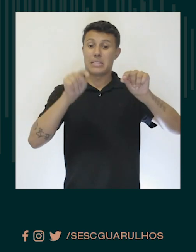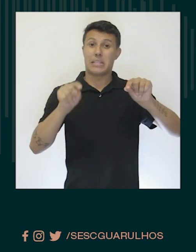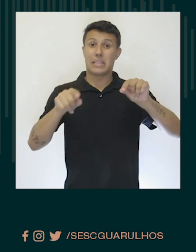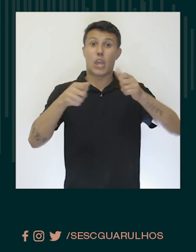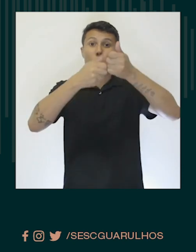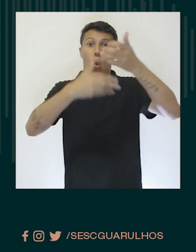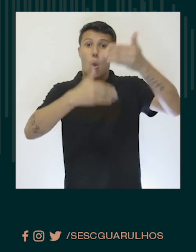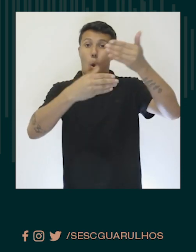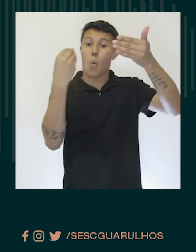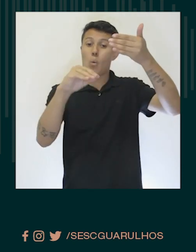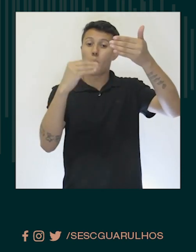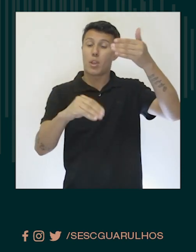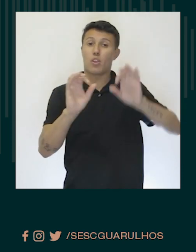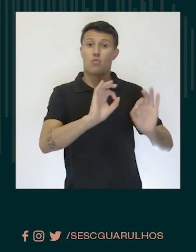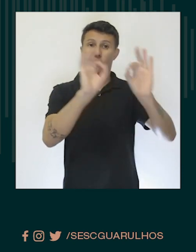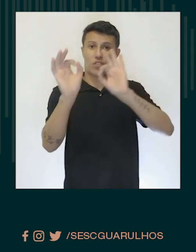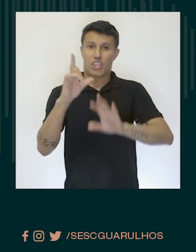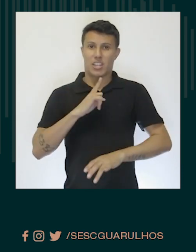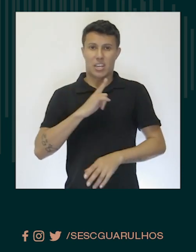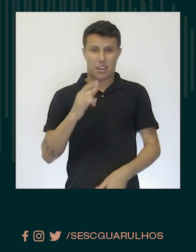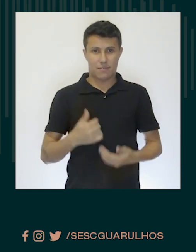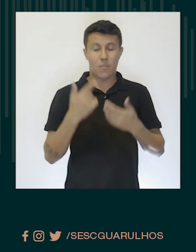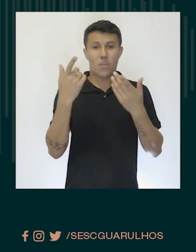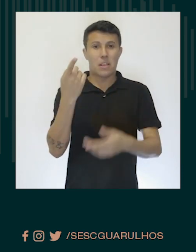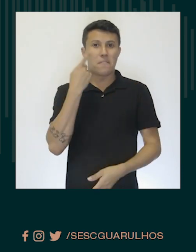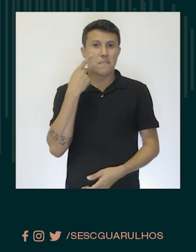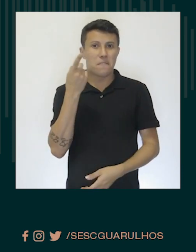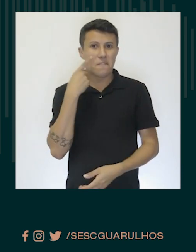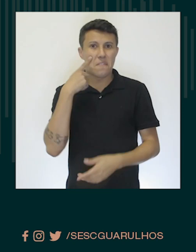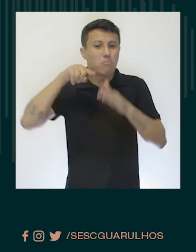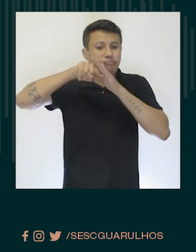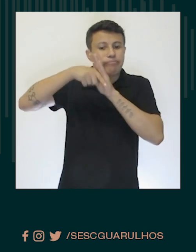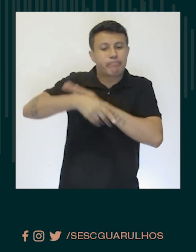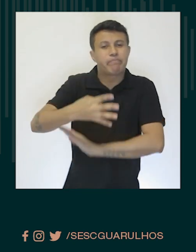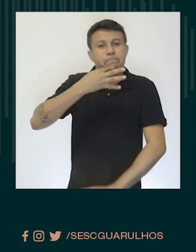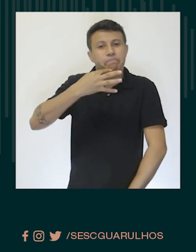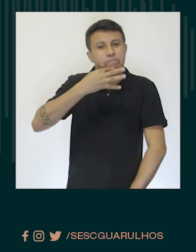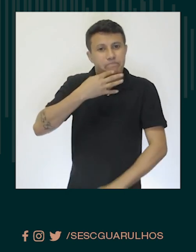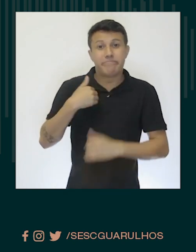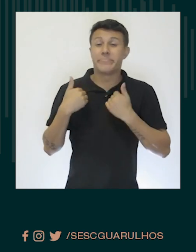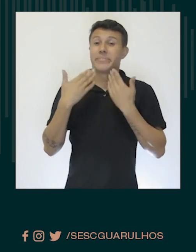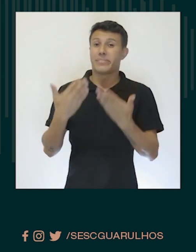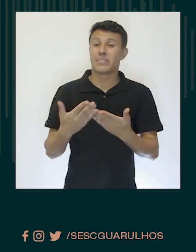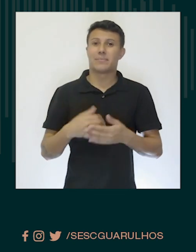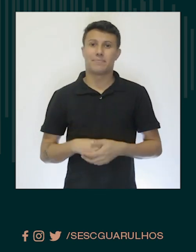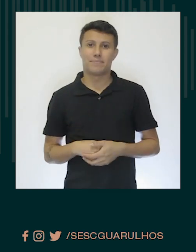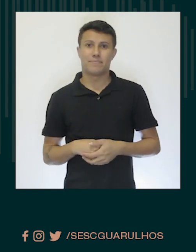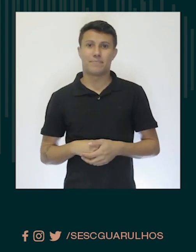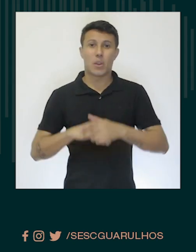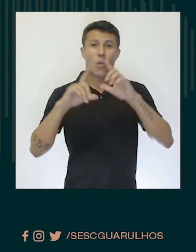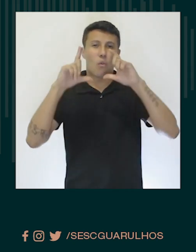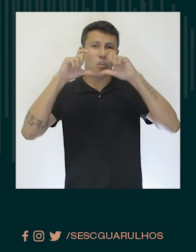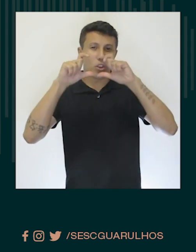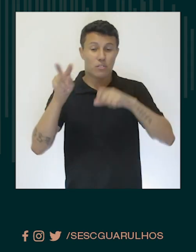tá? Para vocês irem a fundo. E aí, só que no caso do fotógrafo e da fotógrafa, eu gostaria que